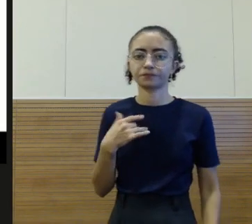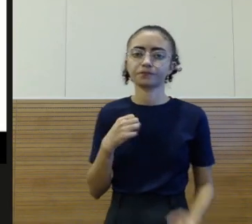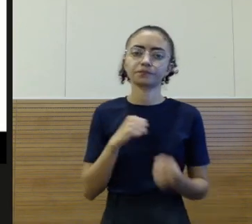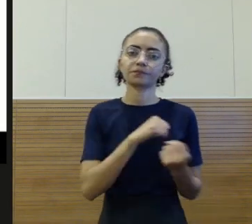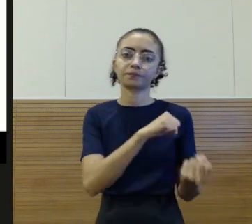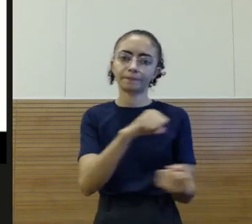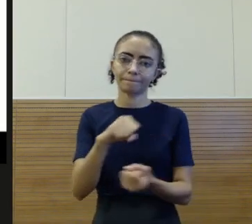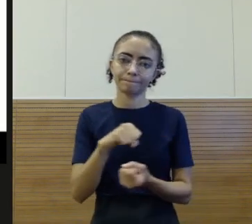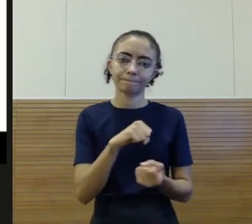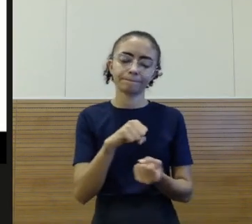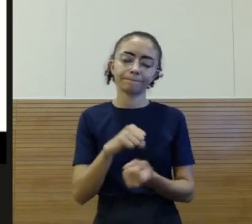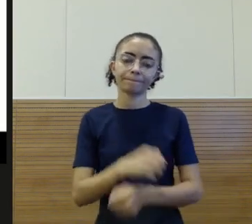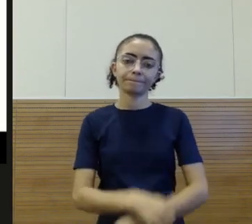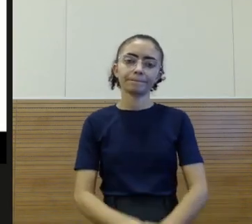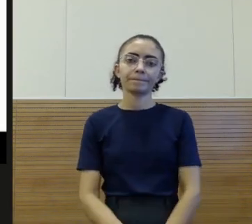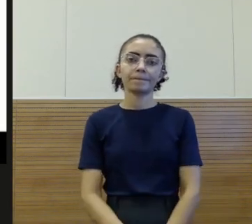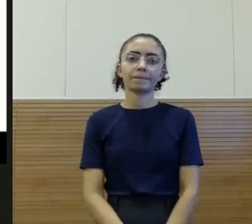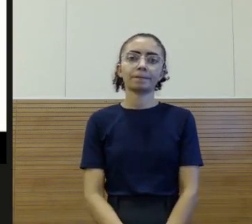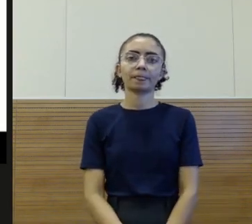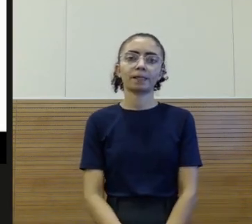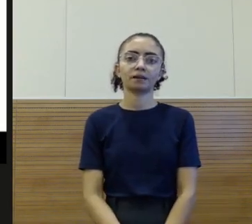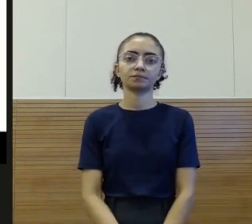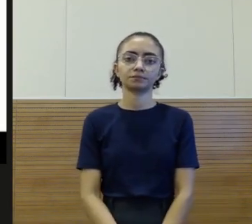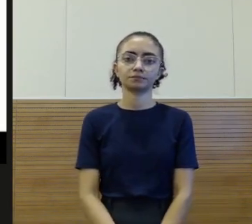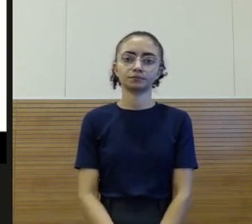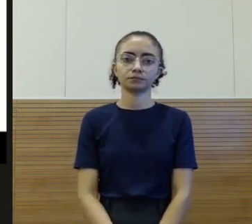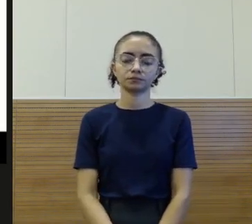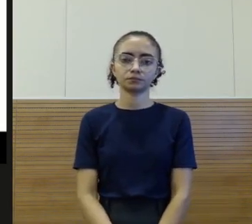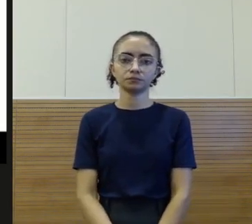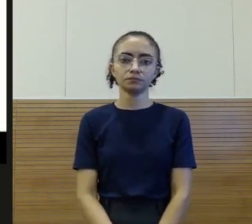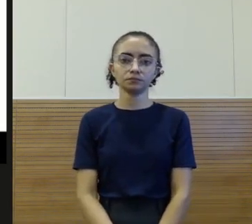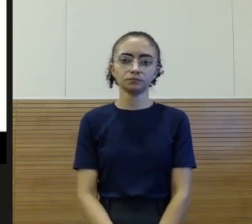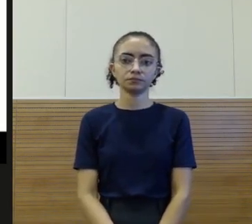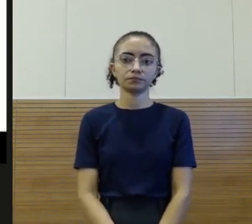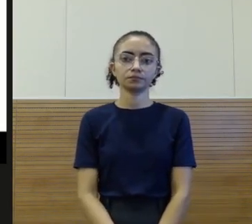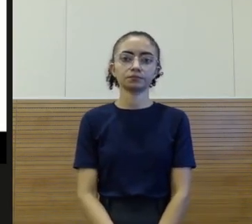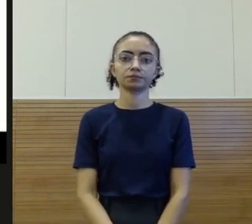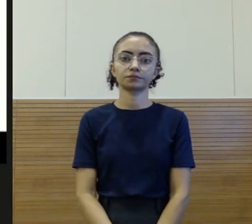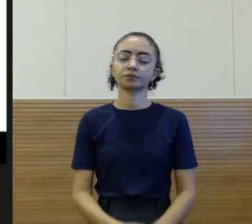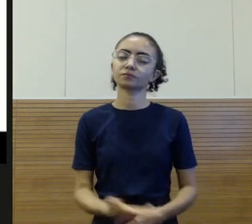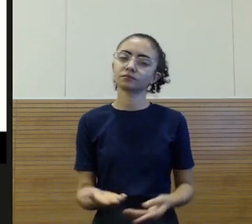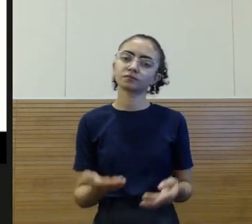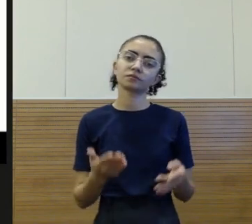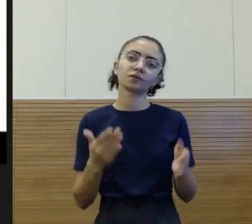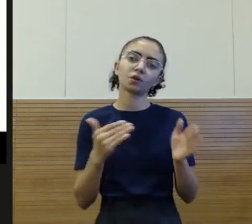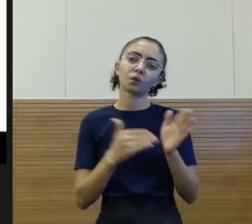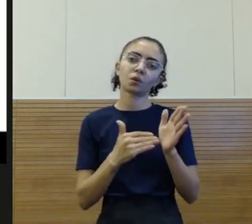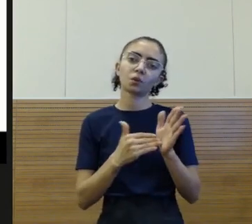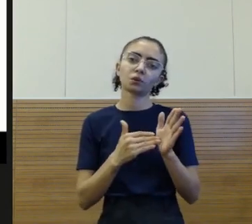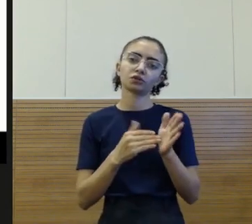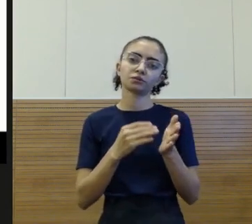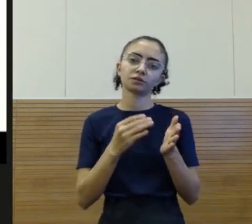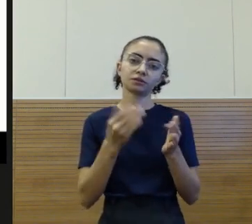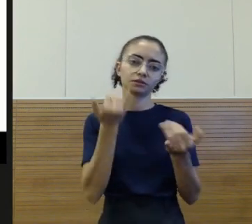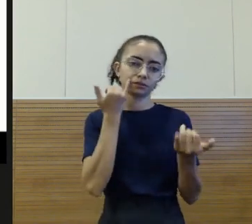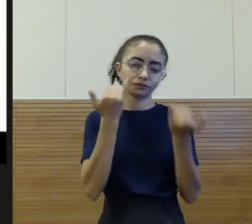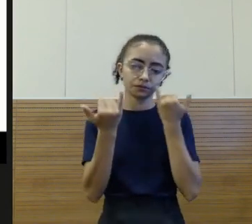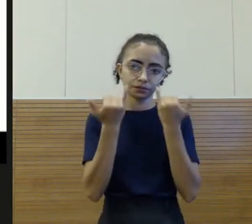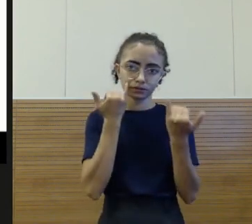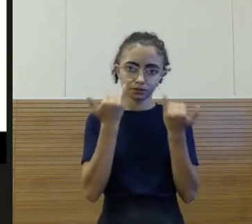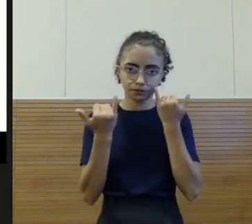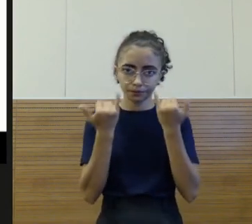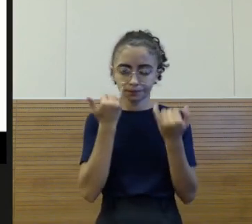sistemas alimentares e sustentáveis e resilientes. Isso seriam as últimas mensagens para essa apresentação.